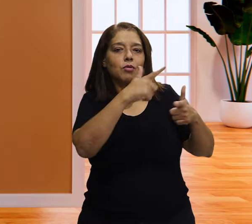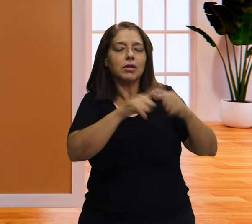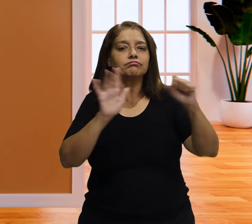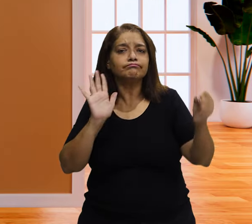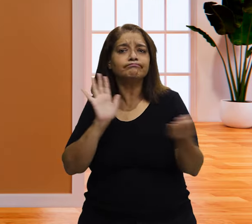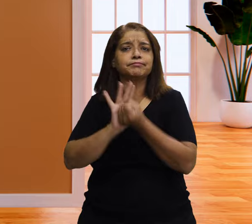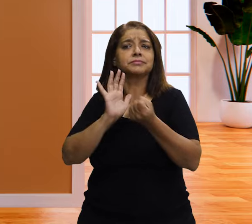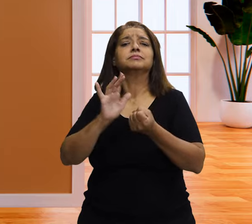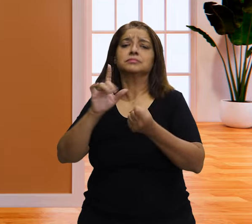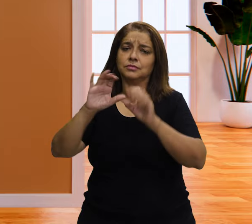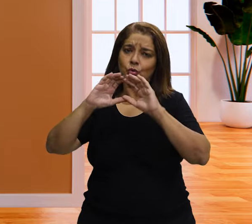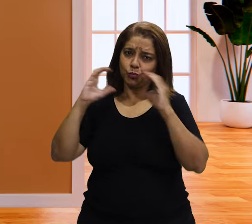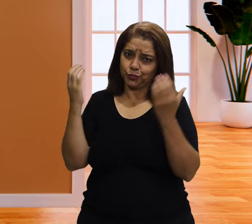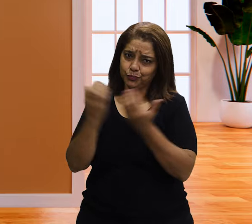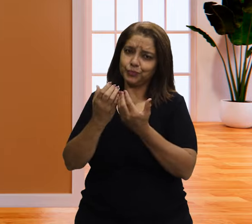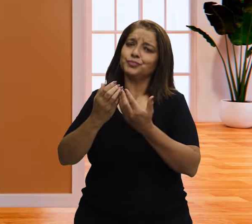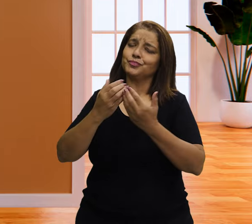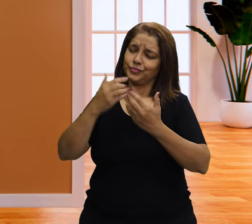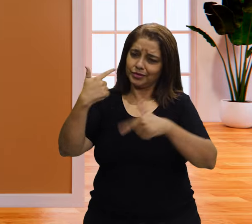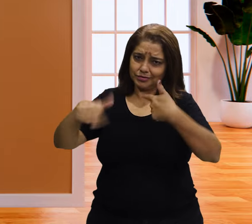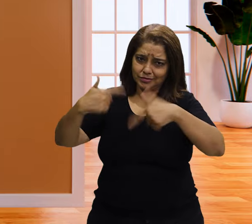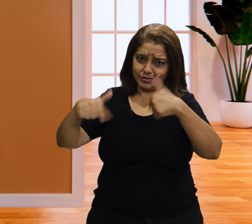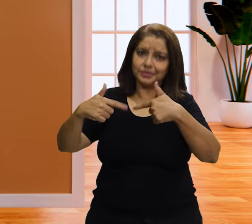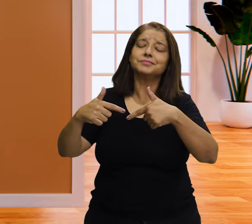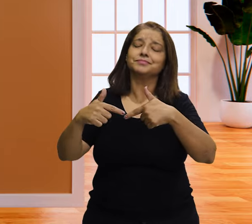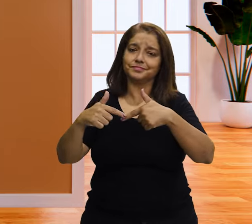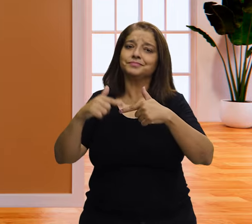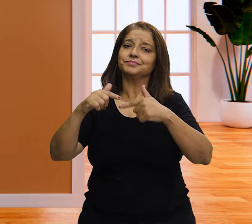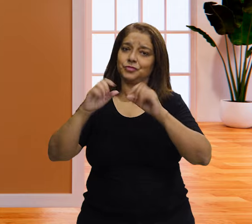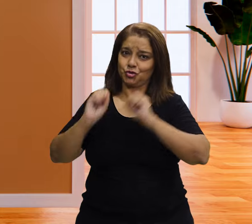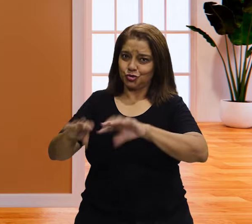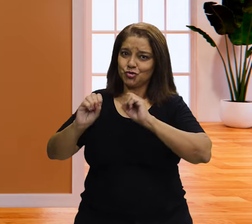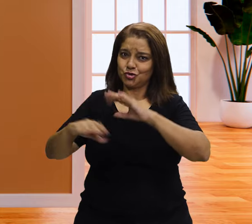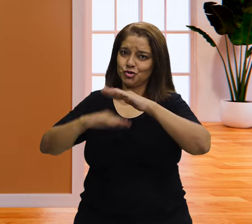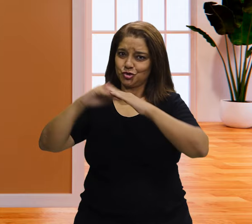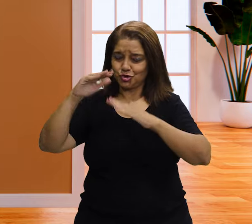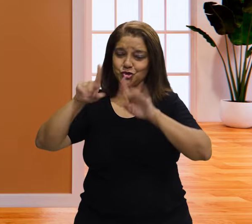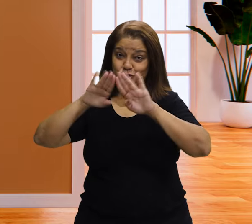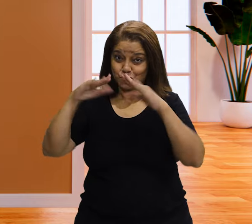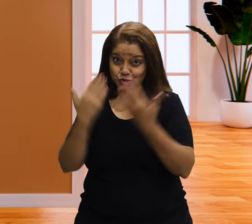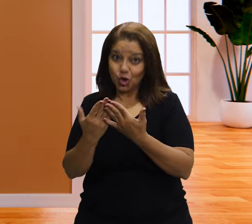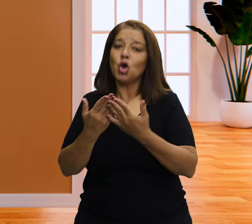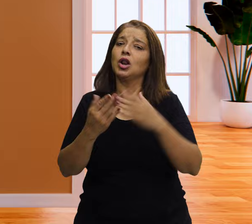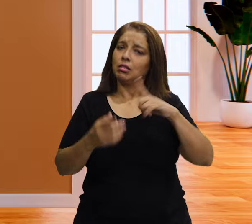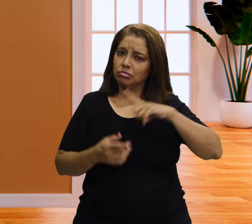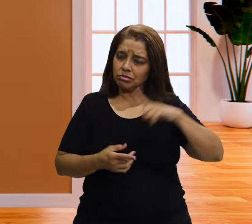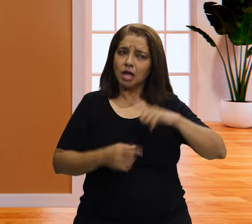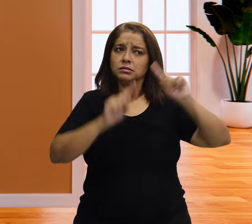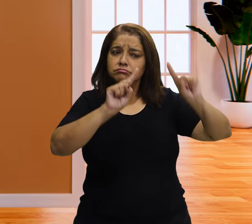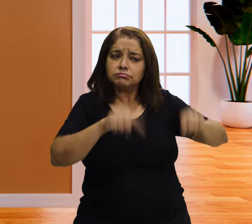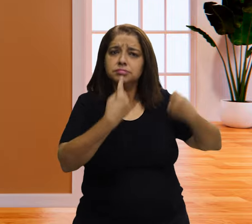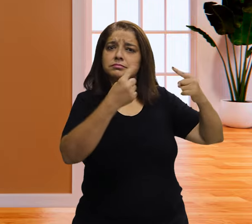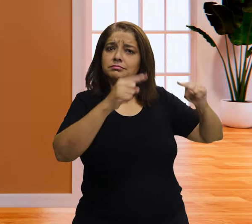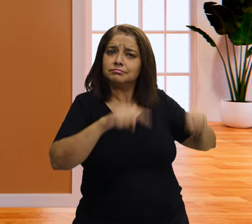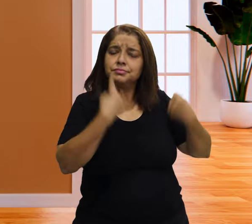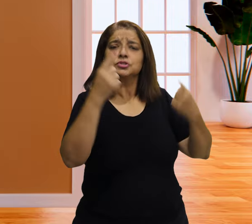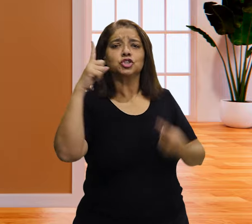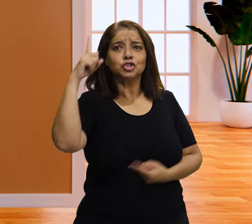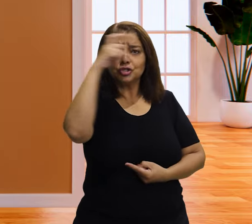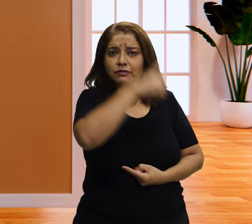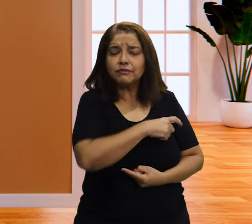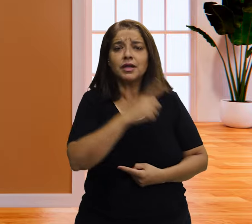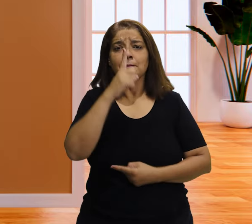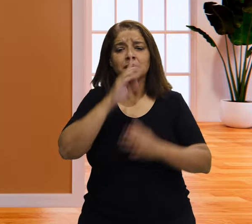a unidade educacional tem sido um ambiente cada vez mais desafiador, com alta taxa de